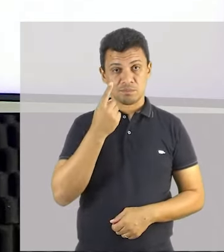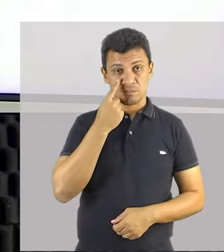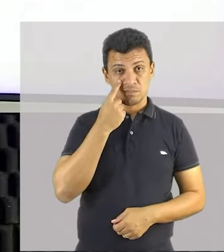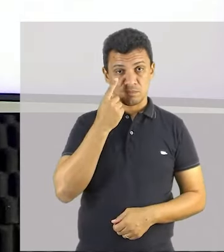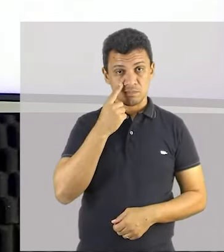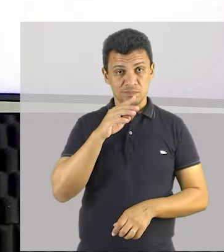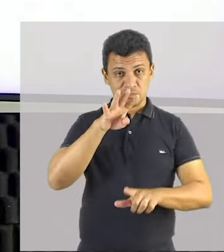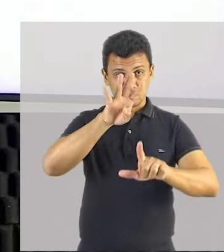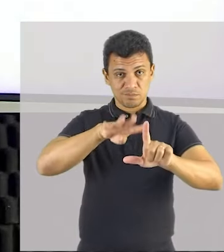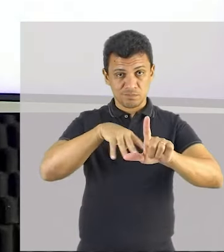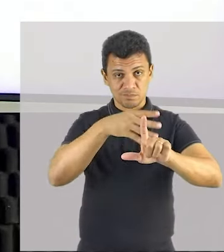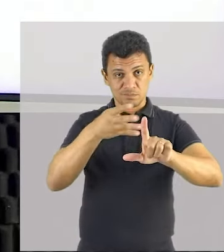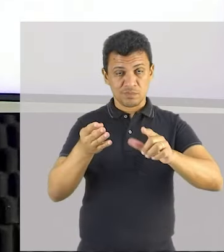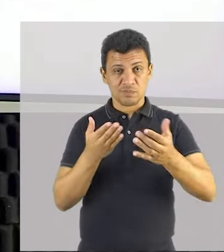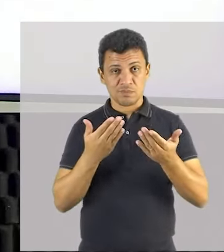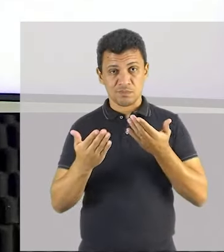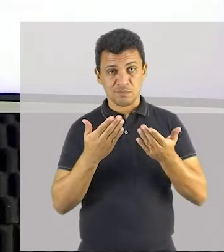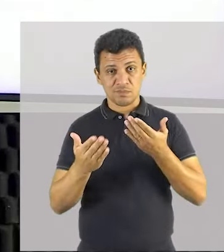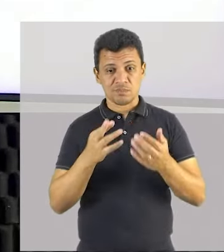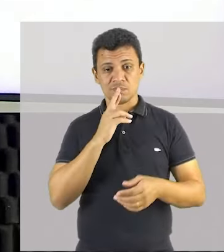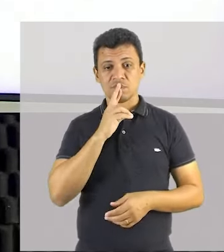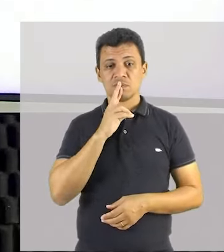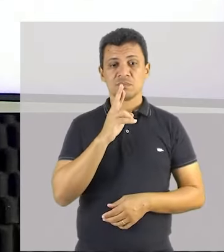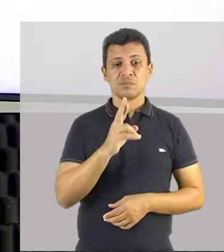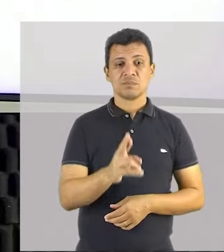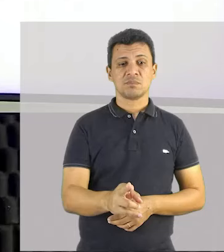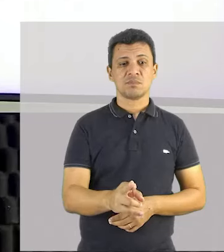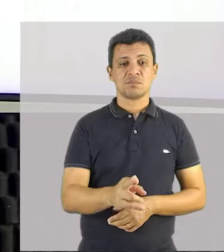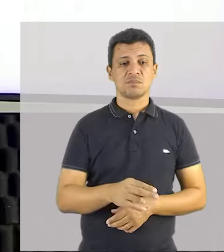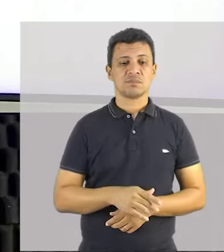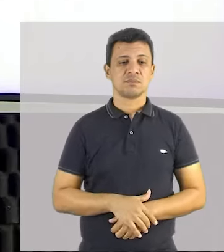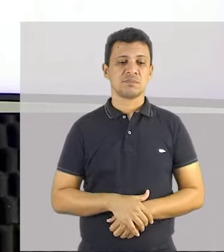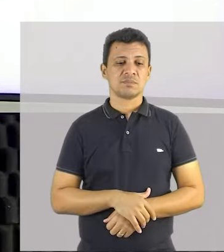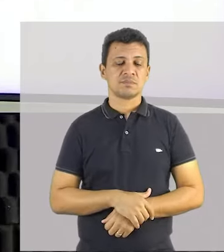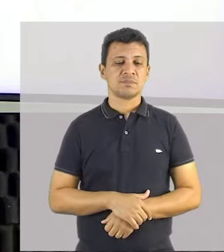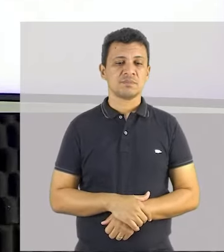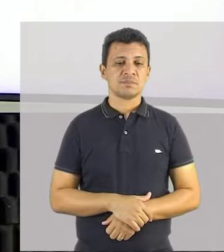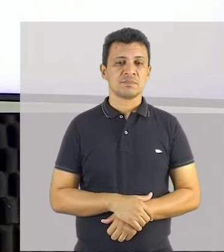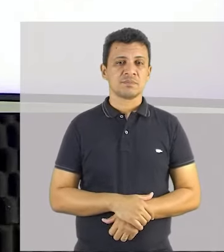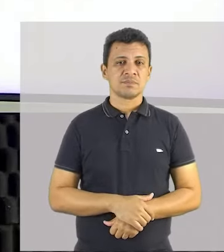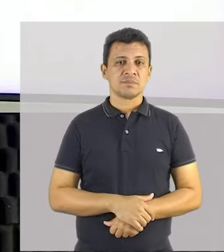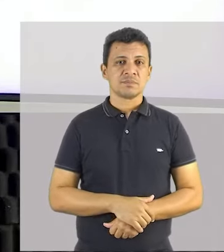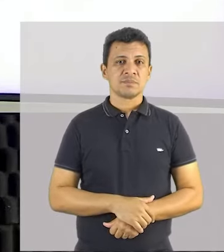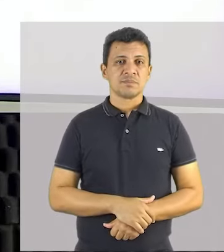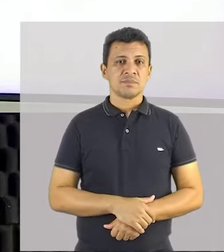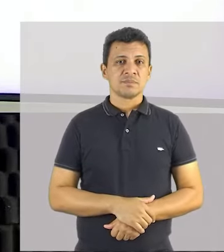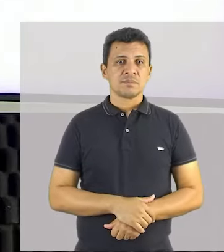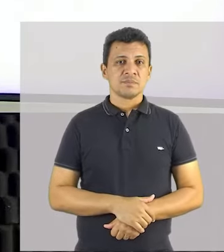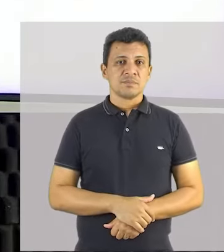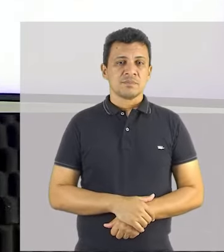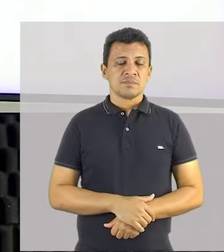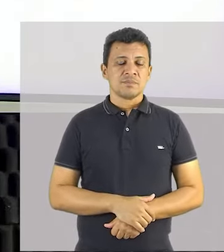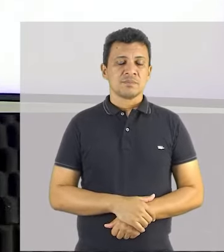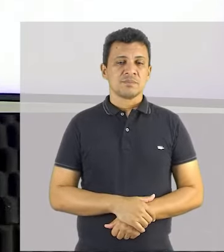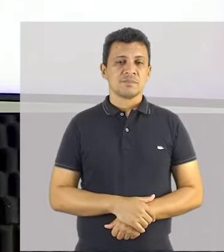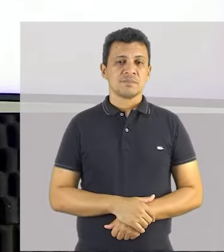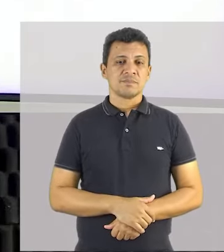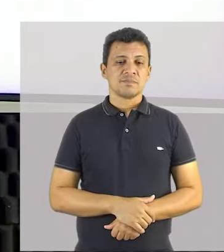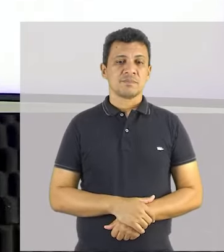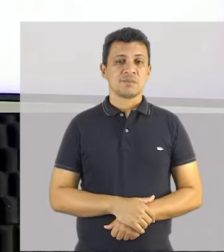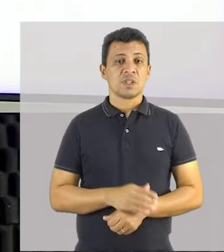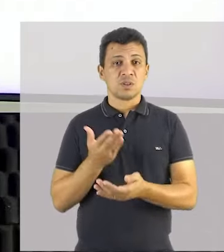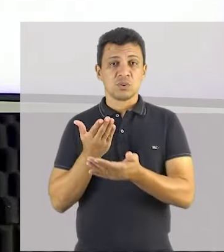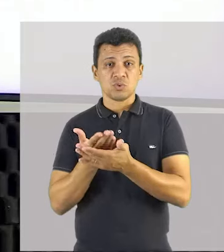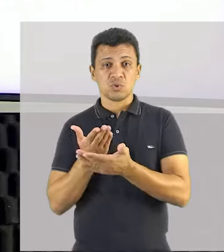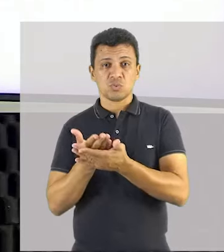a a questão das respostas a a a resposta eh